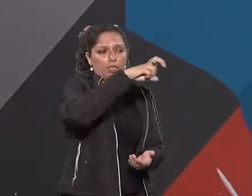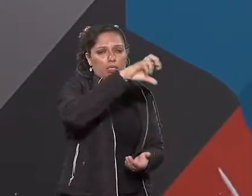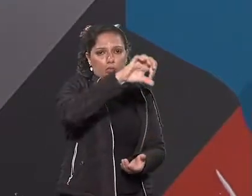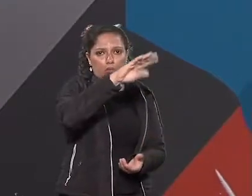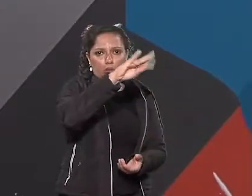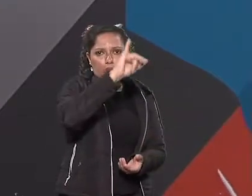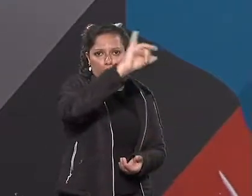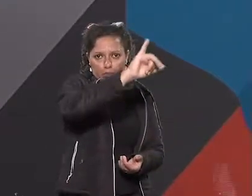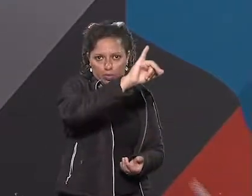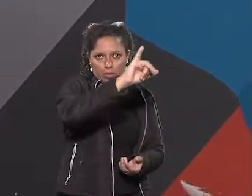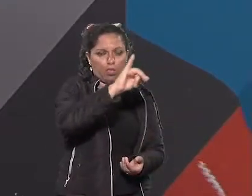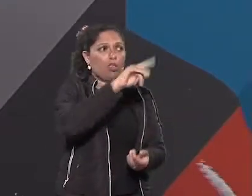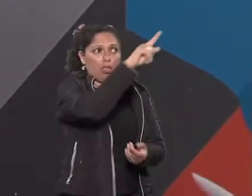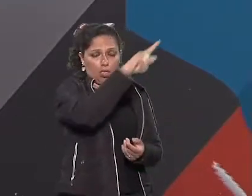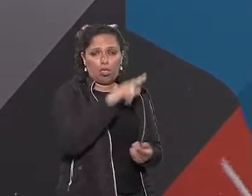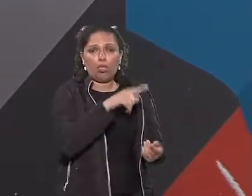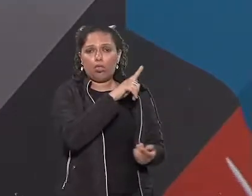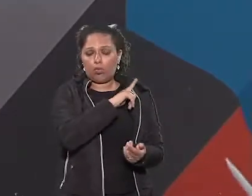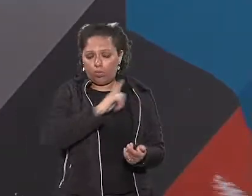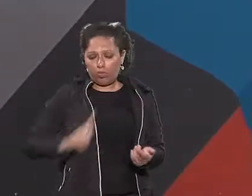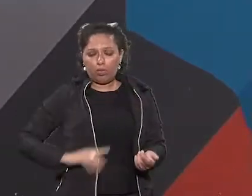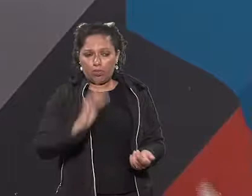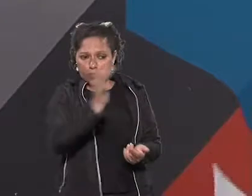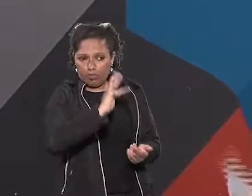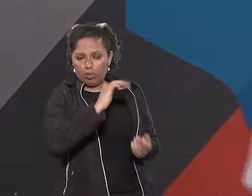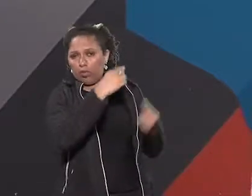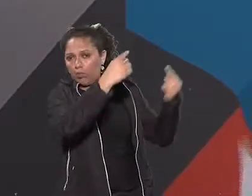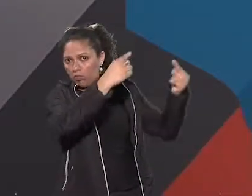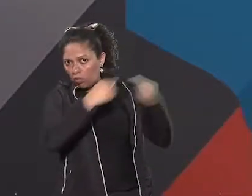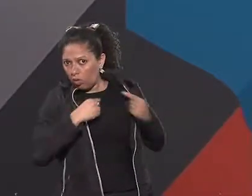E a União nos aperta e nos cobra. Agora,